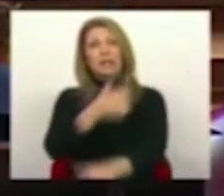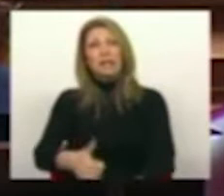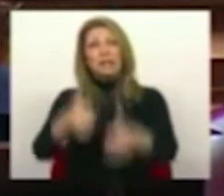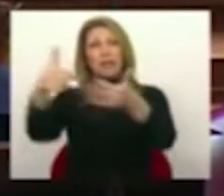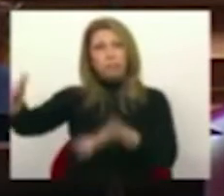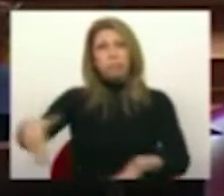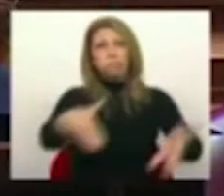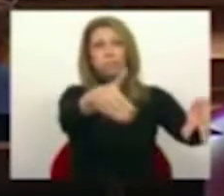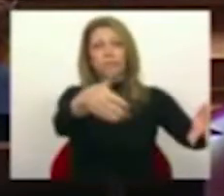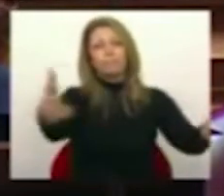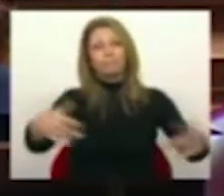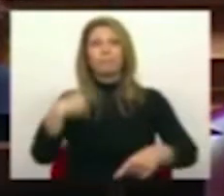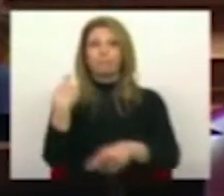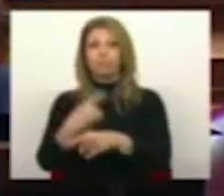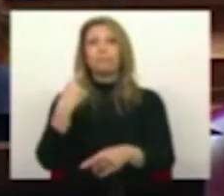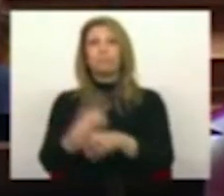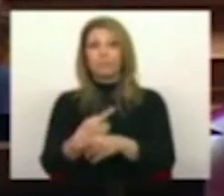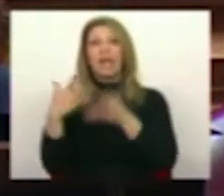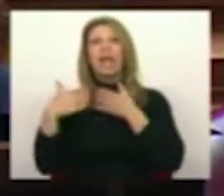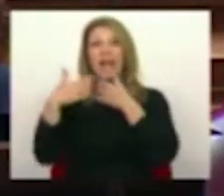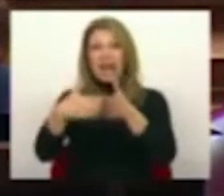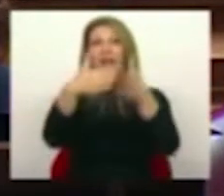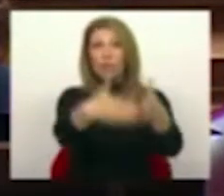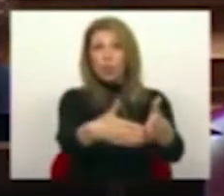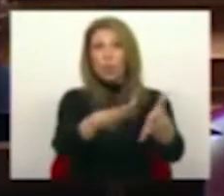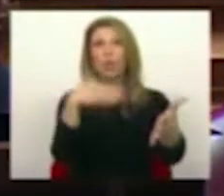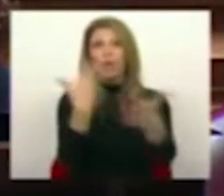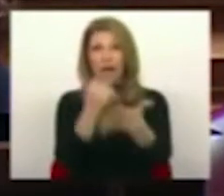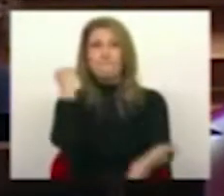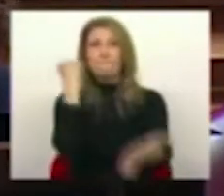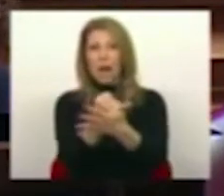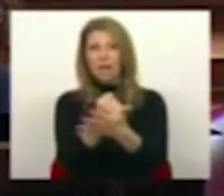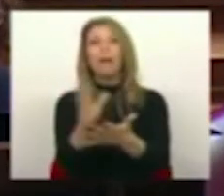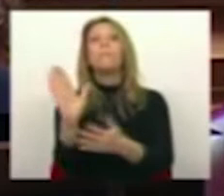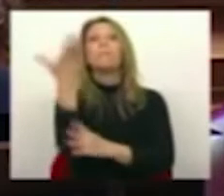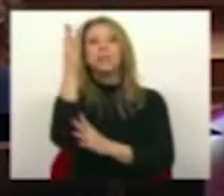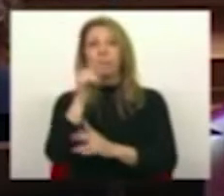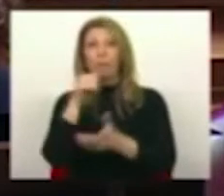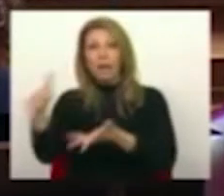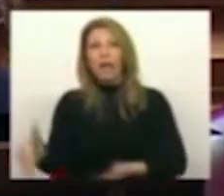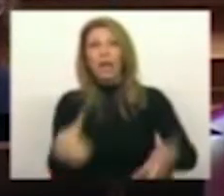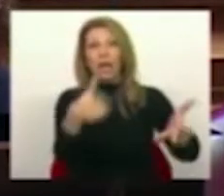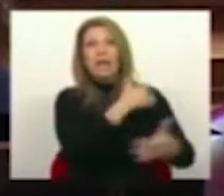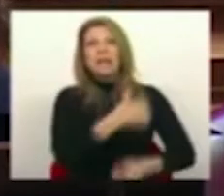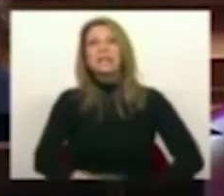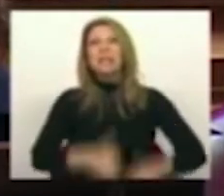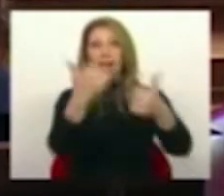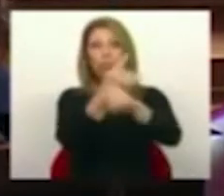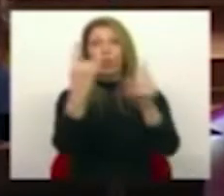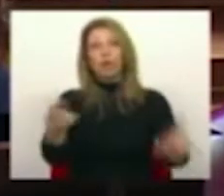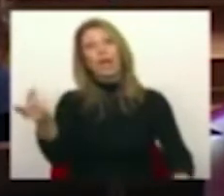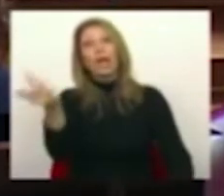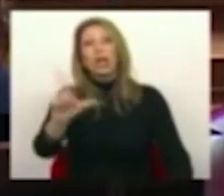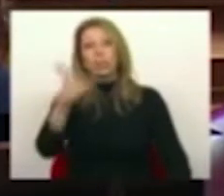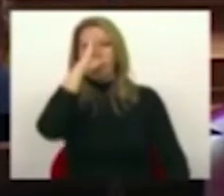à pegada que os navios de cruzeiro têm e ao impacto que têm, nomeadamente nas cidades, numa altura em precisamente em que Lisboa se prepara para aumentar e